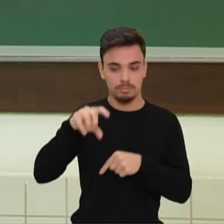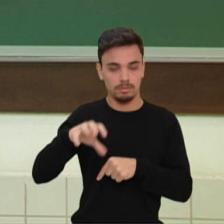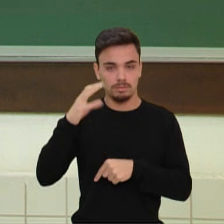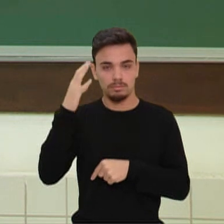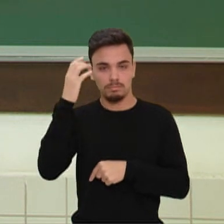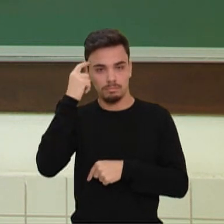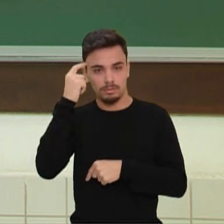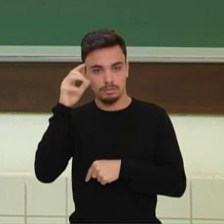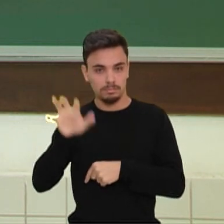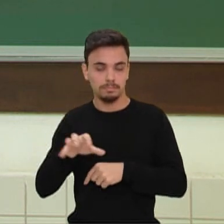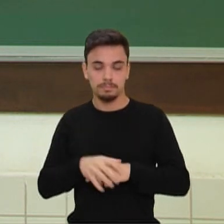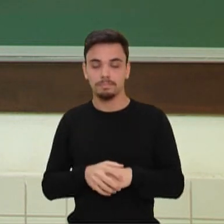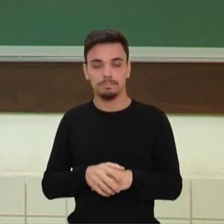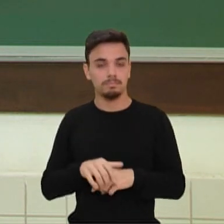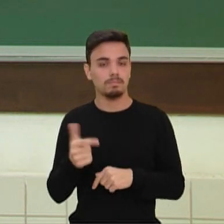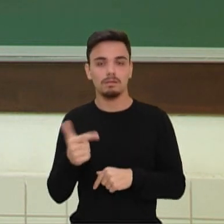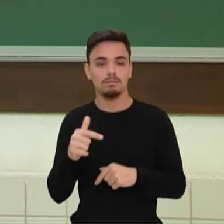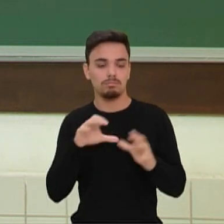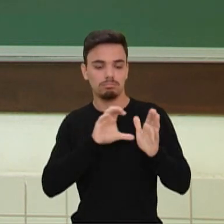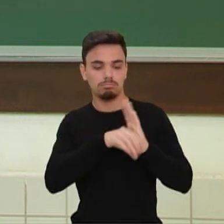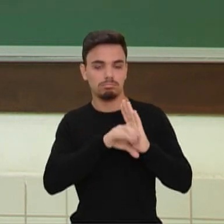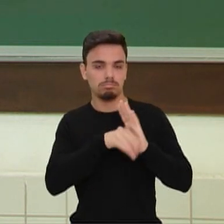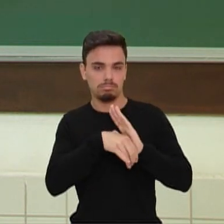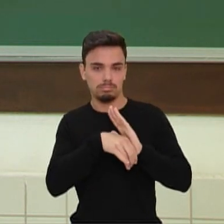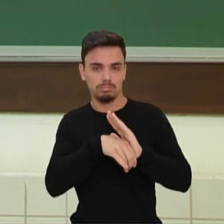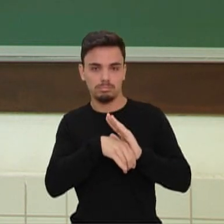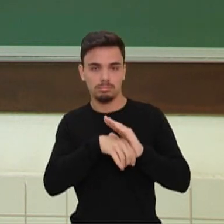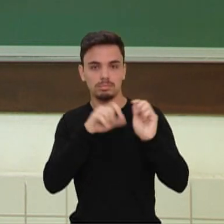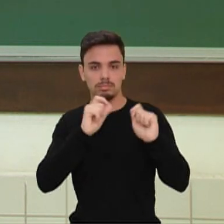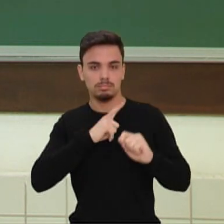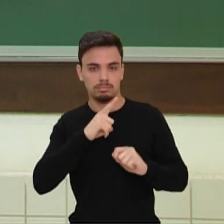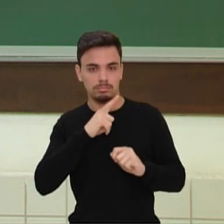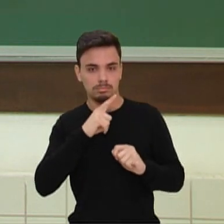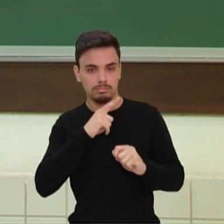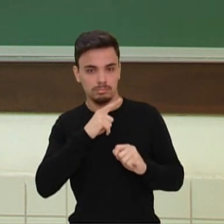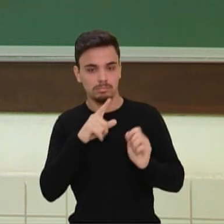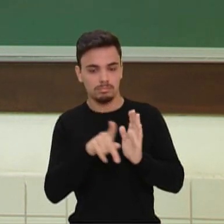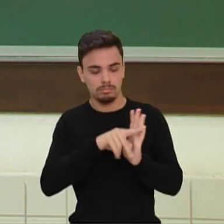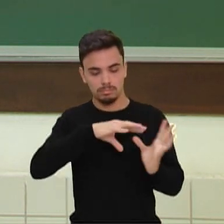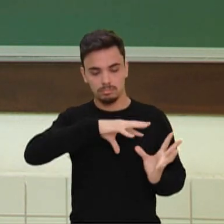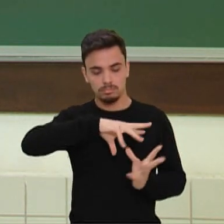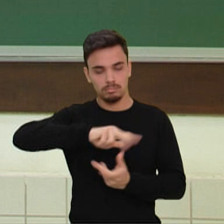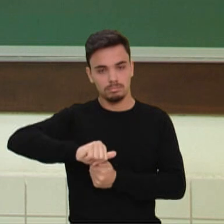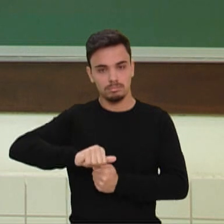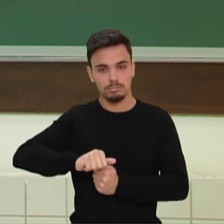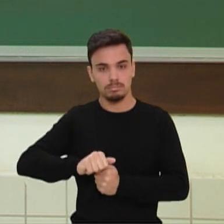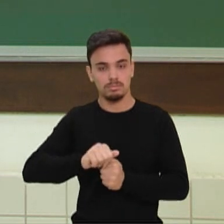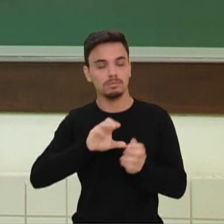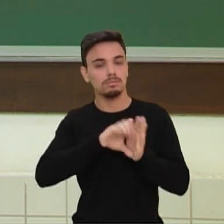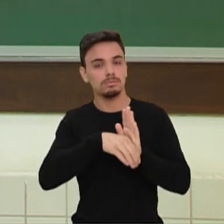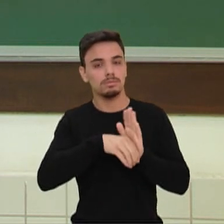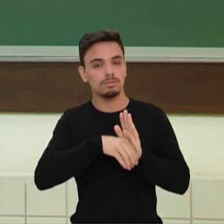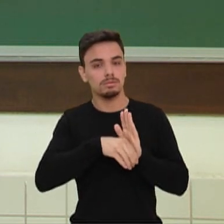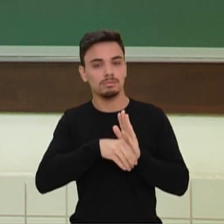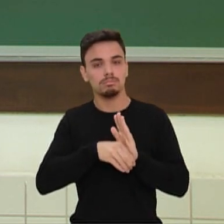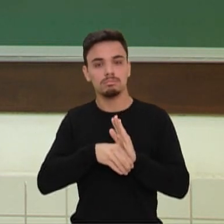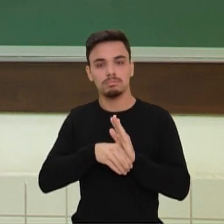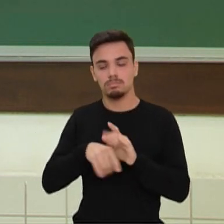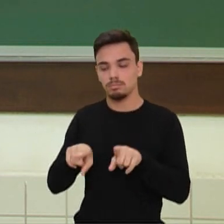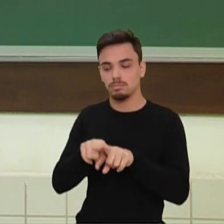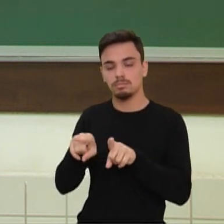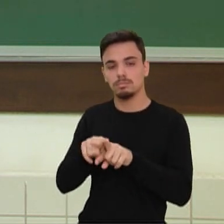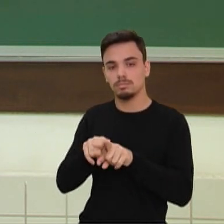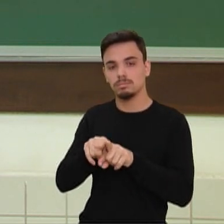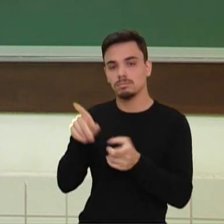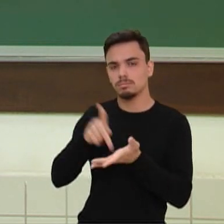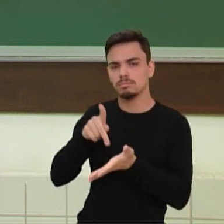visão. Não existe conceito que seja fundamento do mundo. Os conceitos são posteriores. O conhecimento,